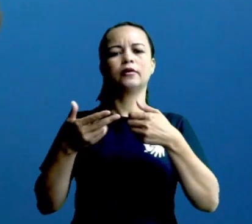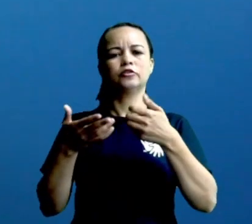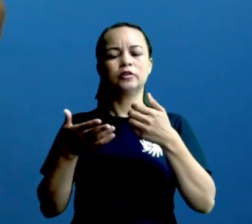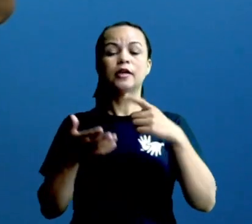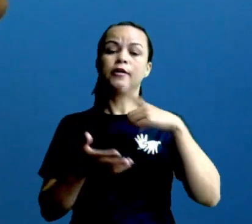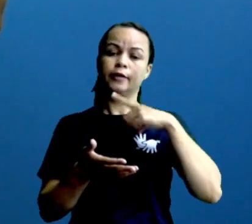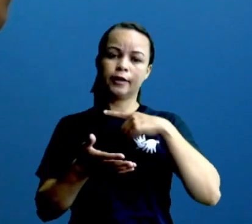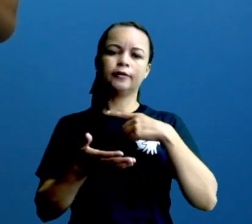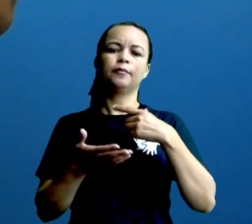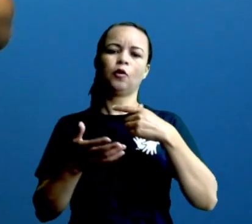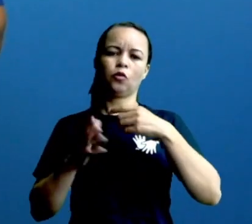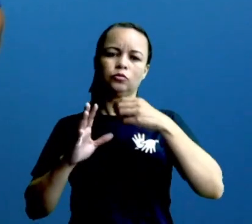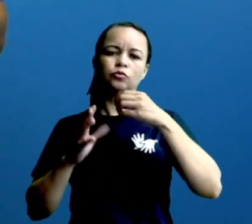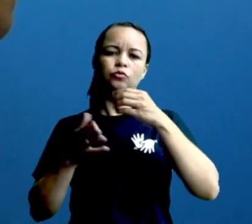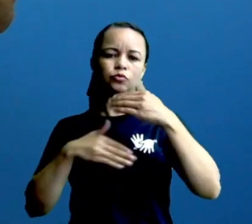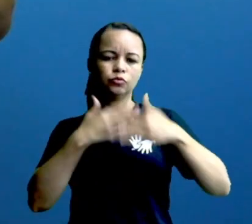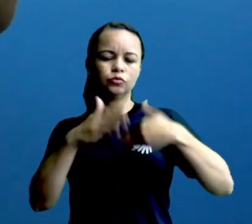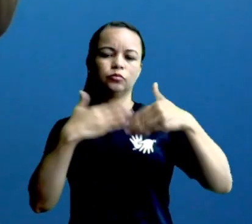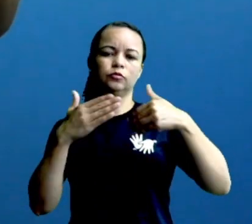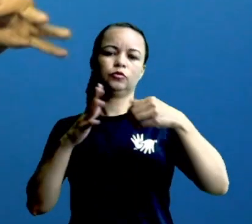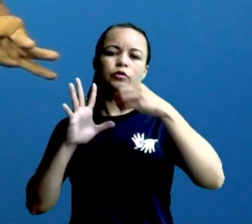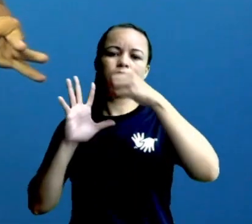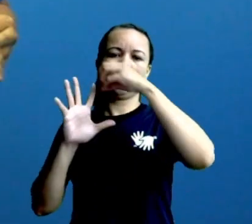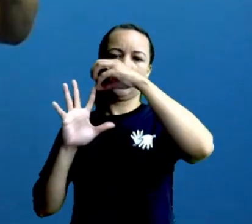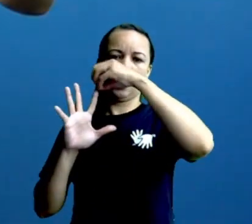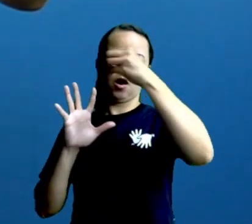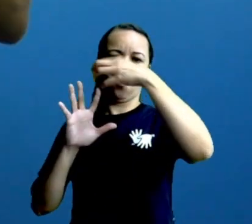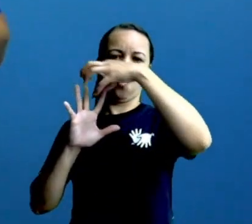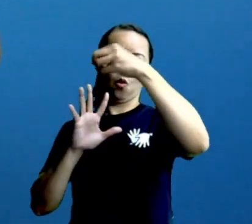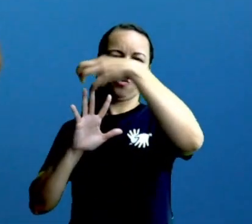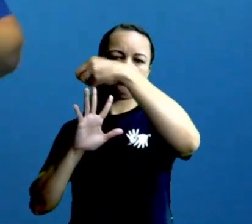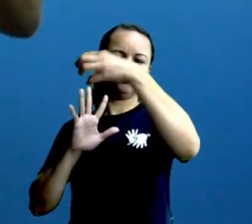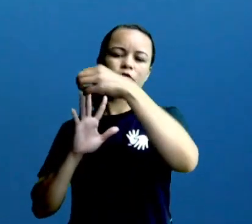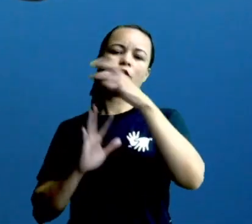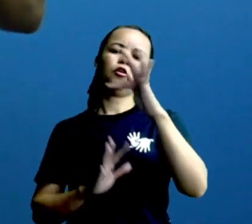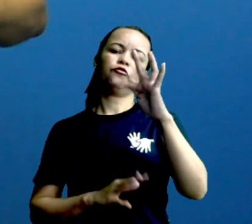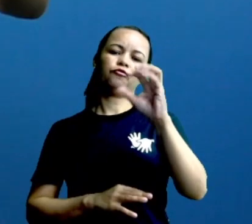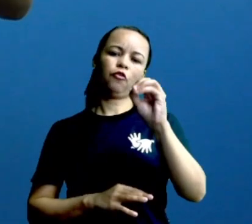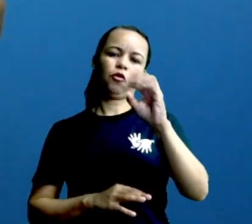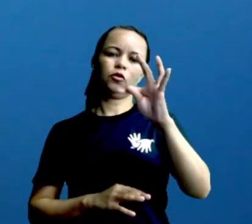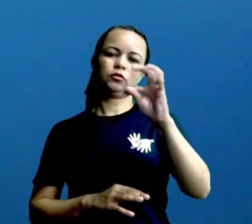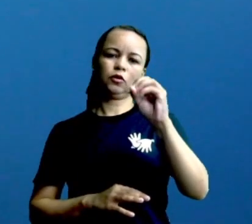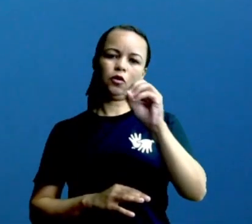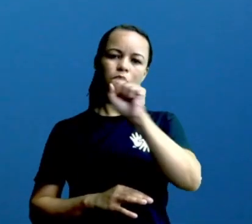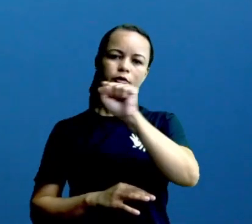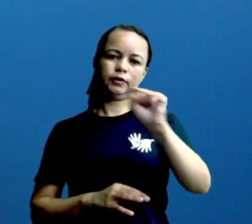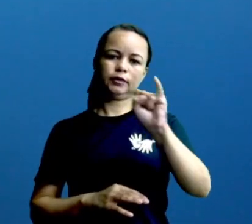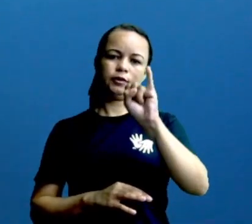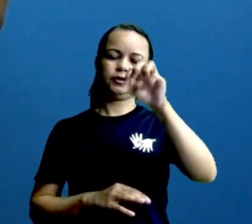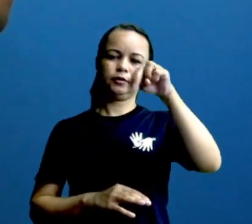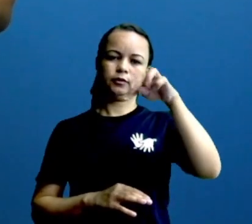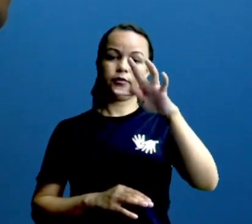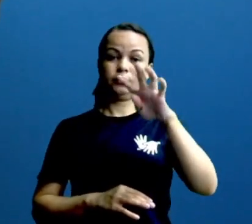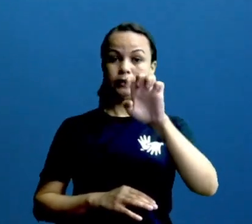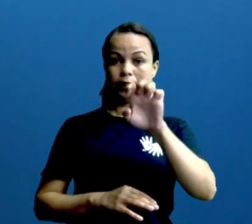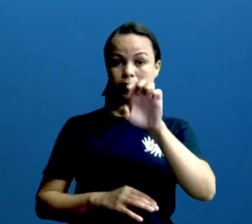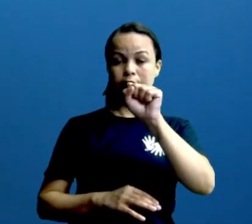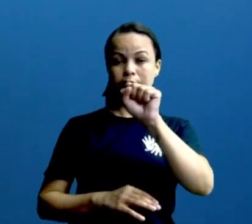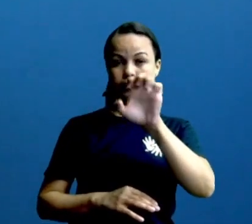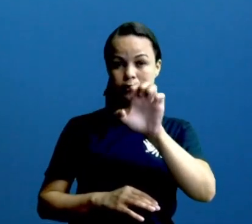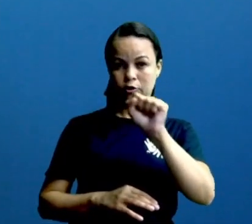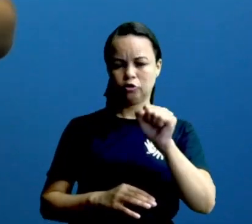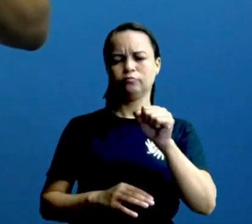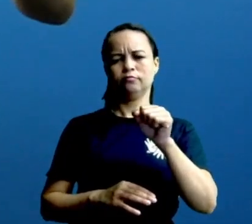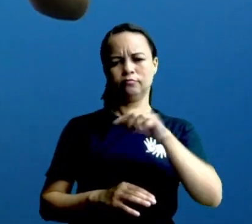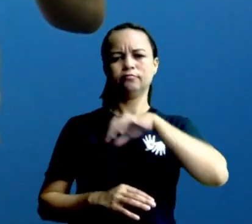produzem fotossíntese. Animais, tá? Do reino animal, que produzem fotossíntese. Talvez você pode estar se perguntando, é verdade